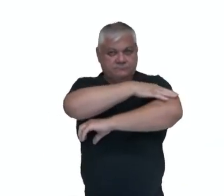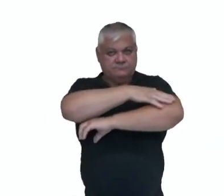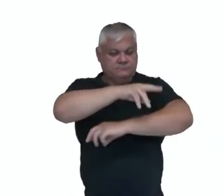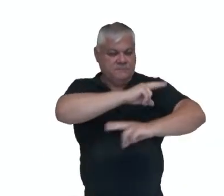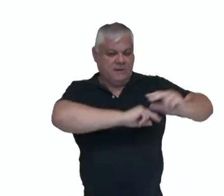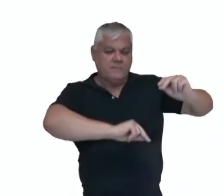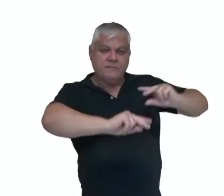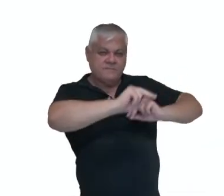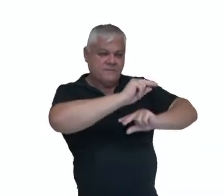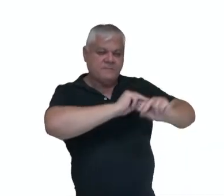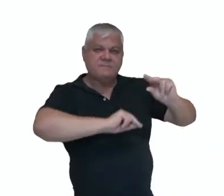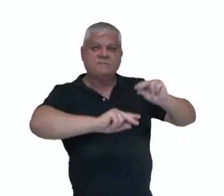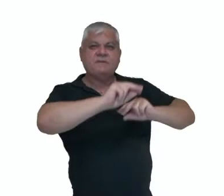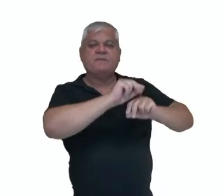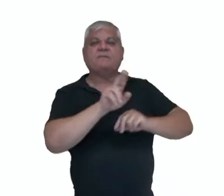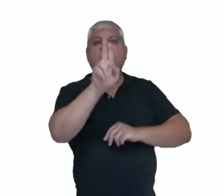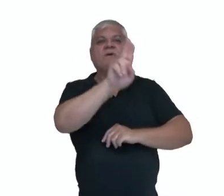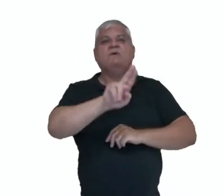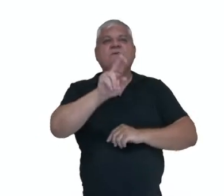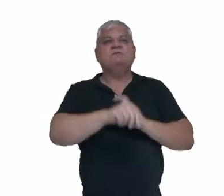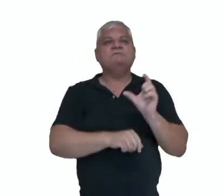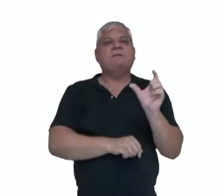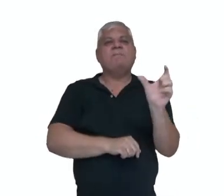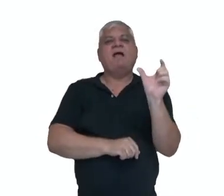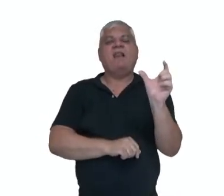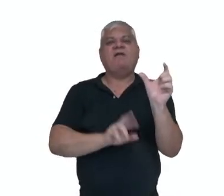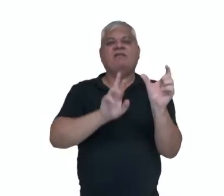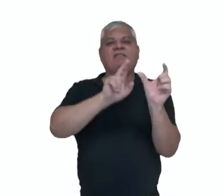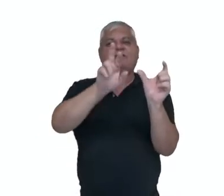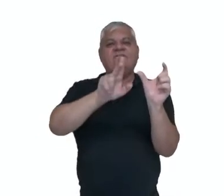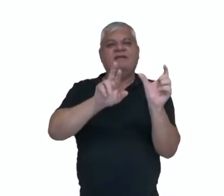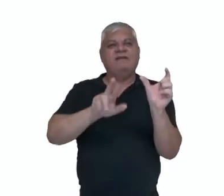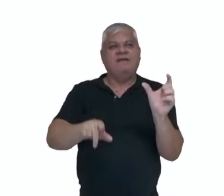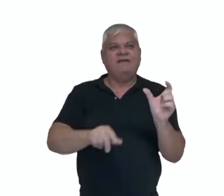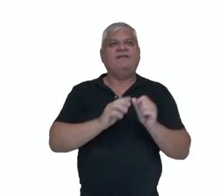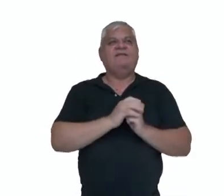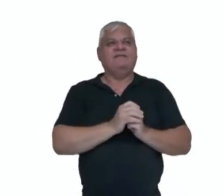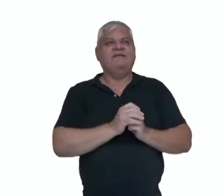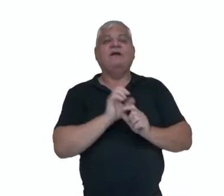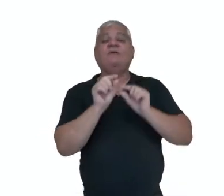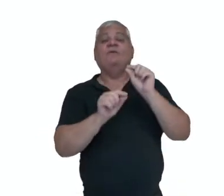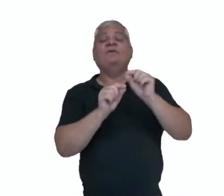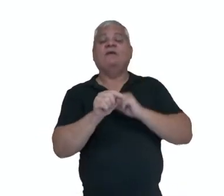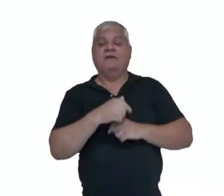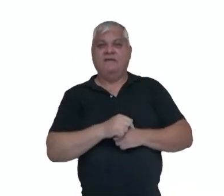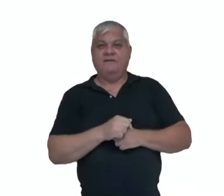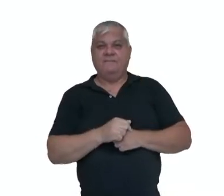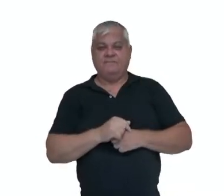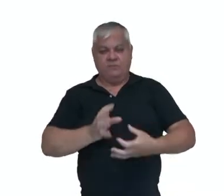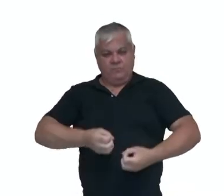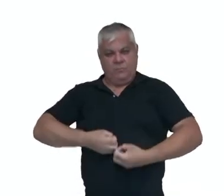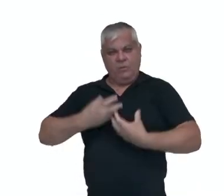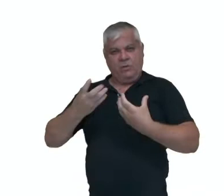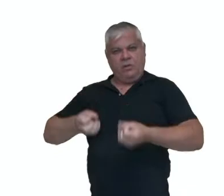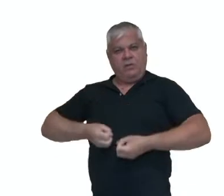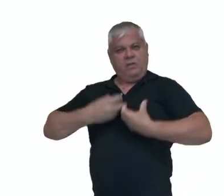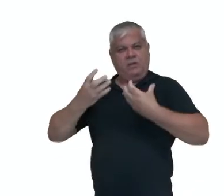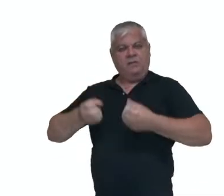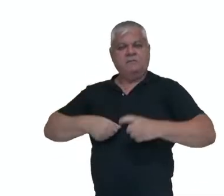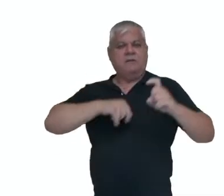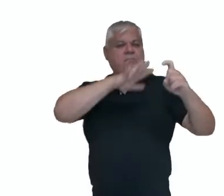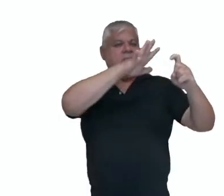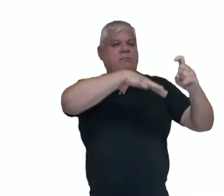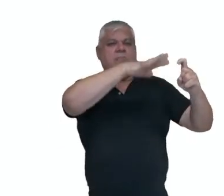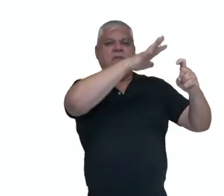fez florescer um uso da palavra diferente da narrativa mítica. Enquanto o poeta narrava o mito com